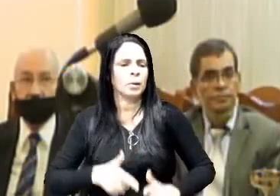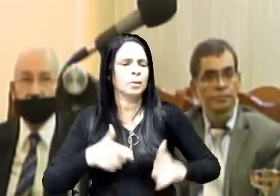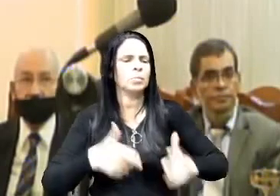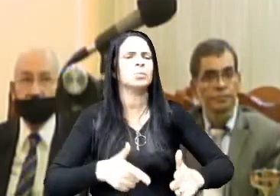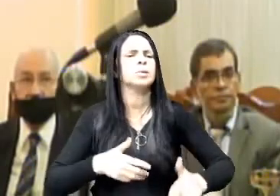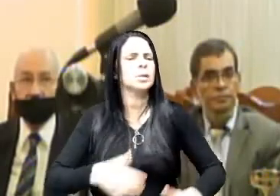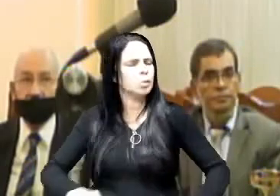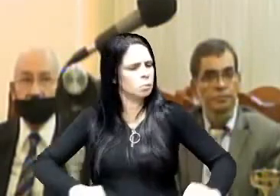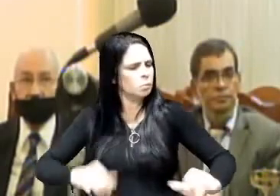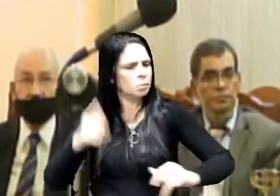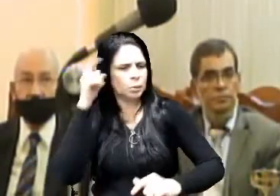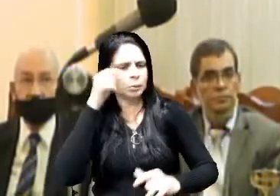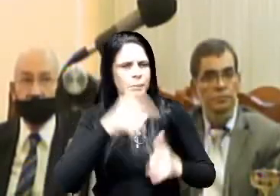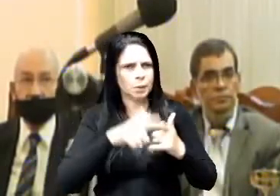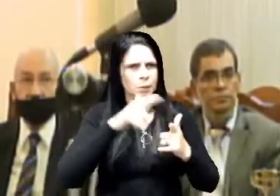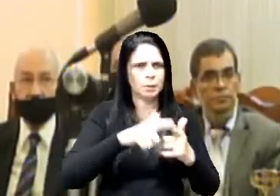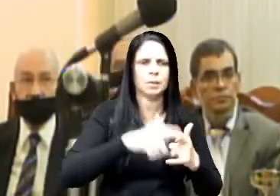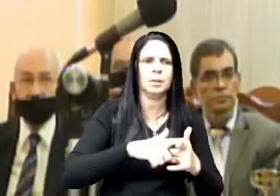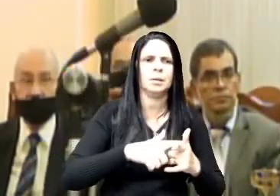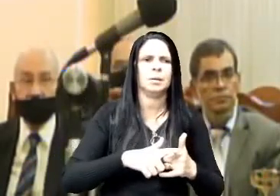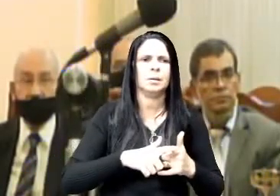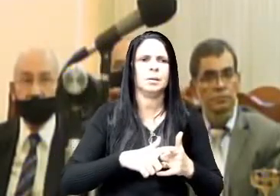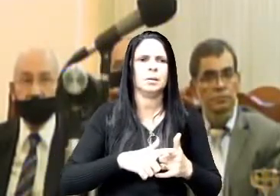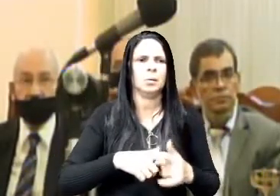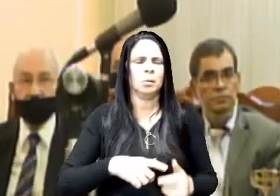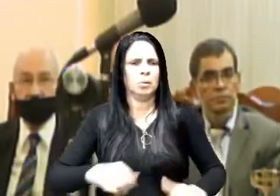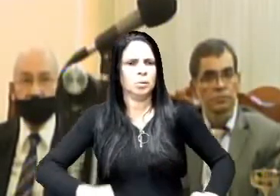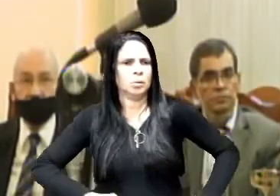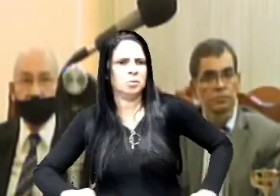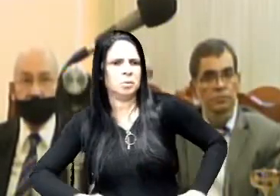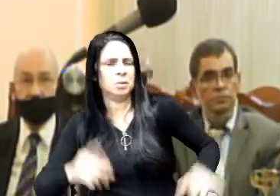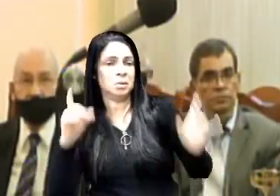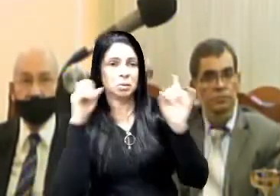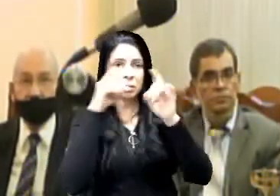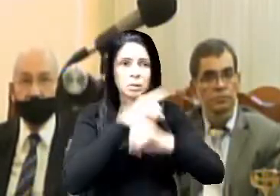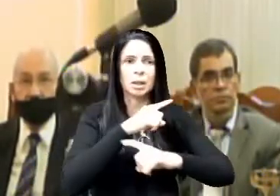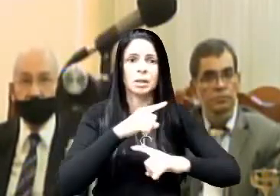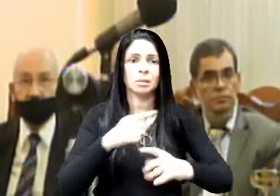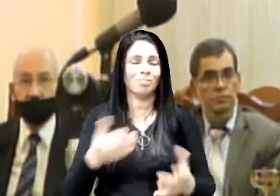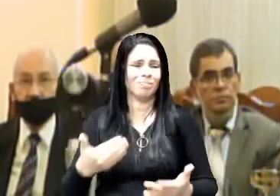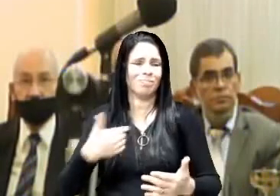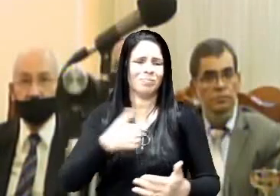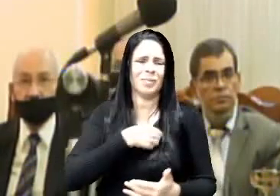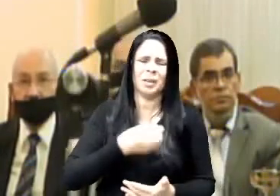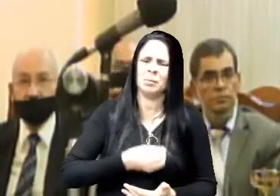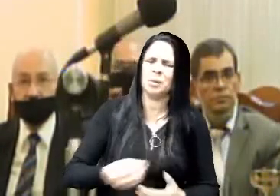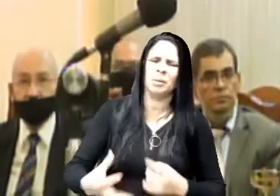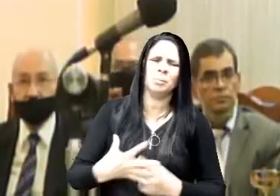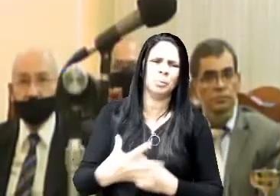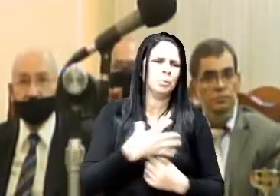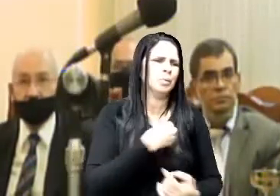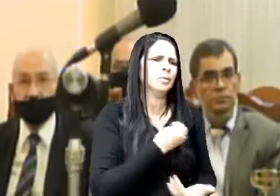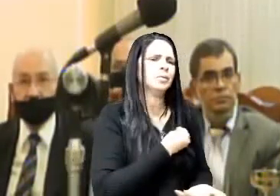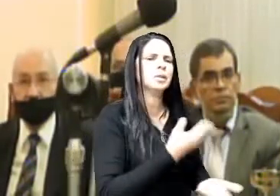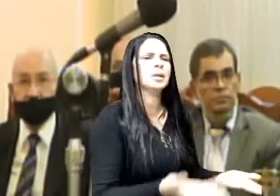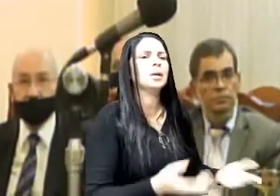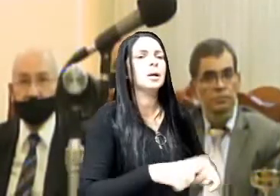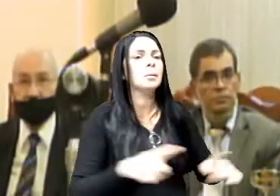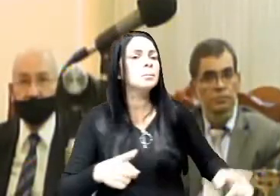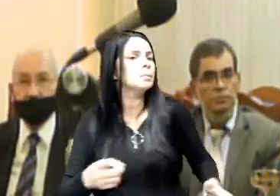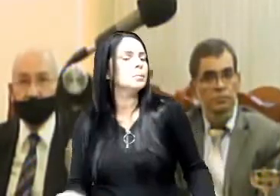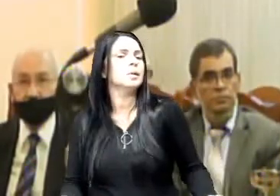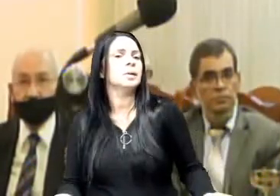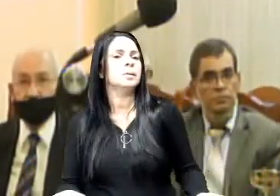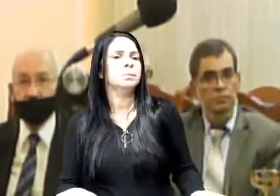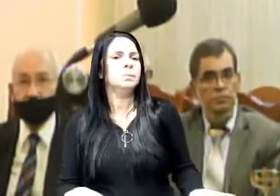dos problemas que eu enfrento. Aleluia, das adversidades que vêm sobre mim. Aleluia. Glória a Deus. As lutas